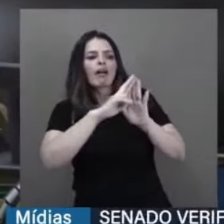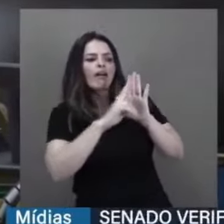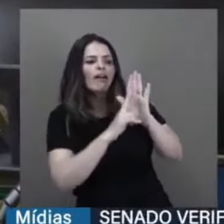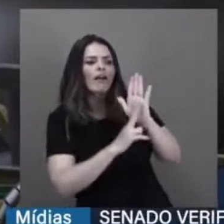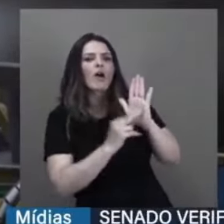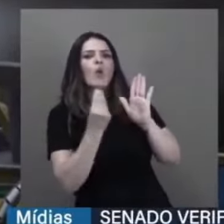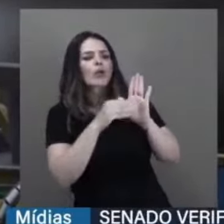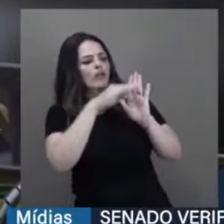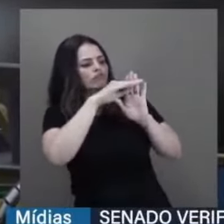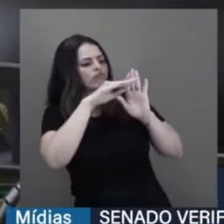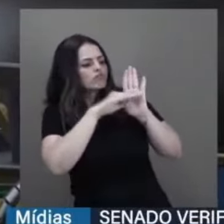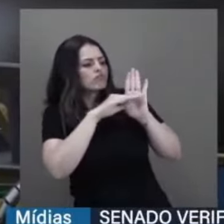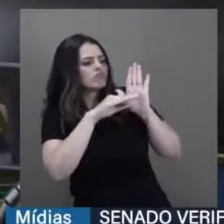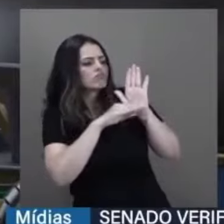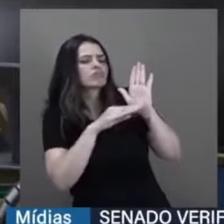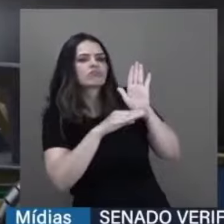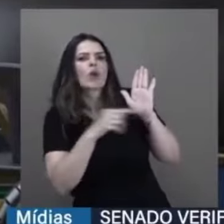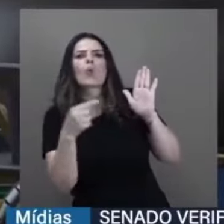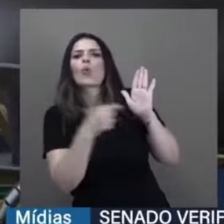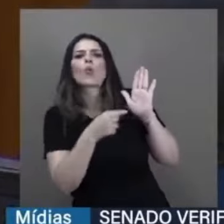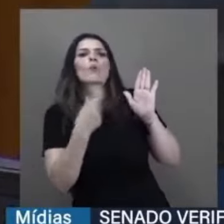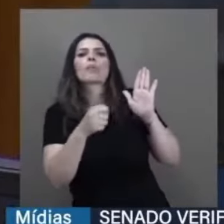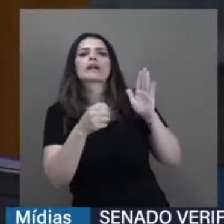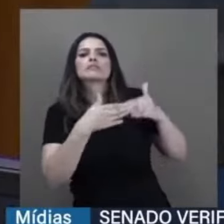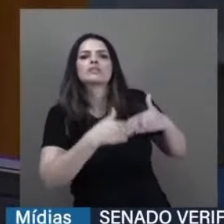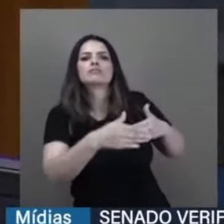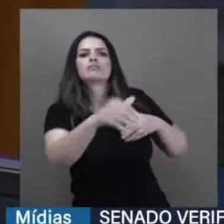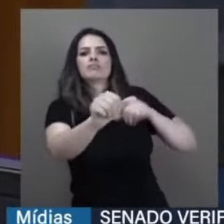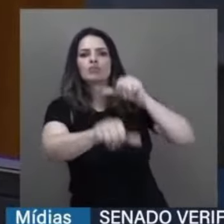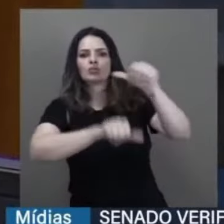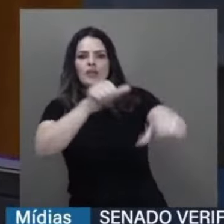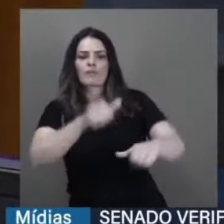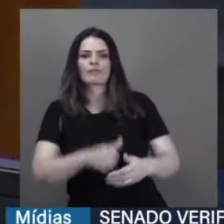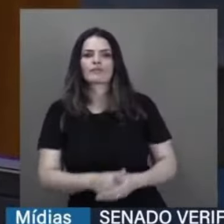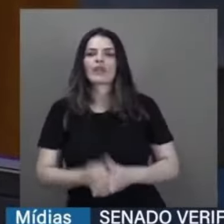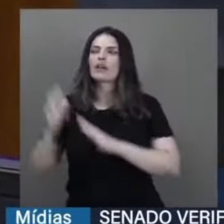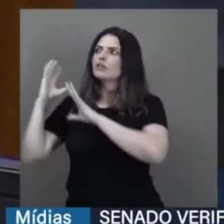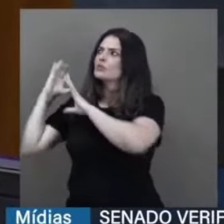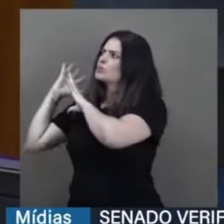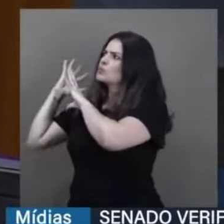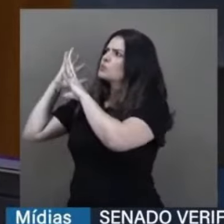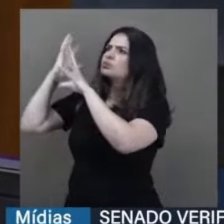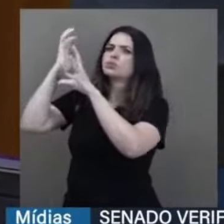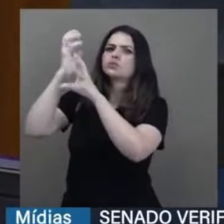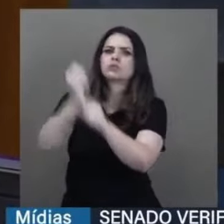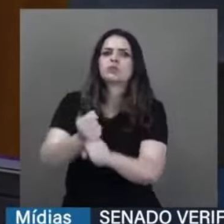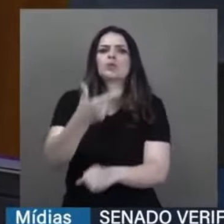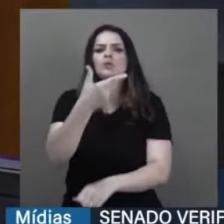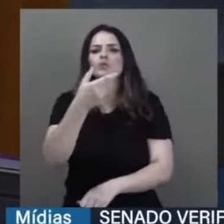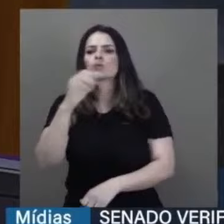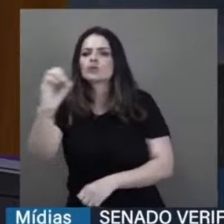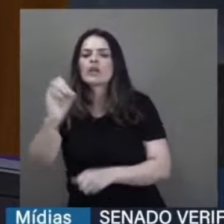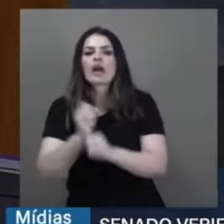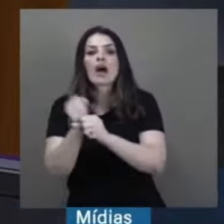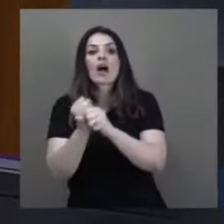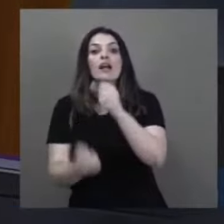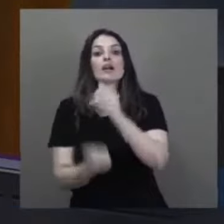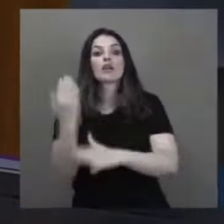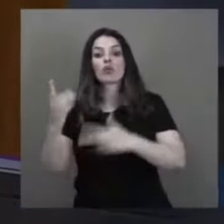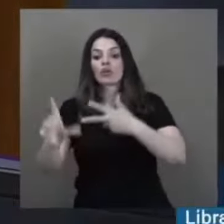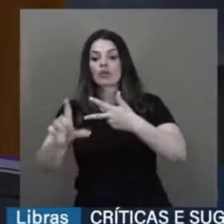quanto ao que precisamos avançar nos últimos 200 anos desde a criação do Poder Legislativo